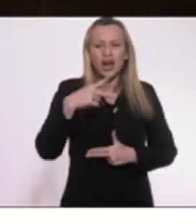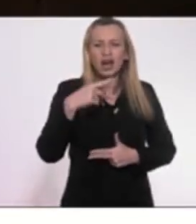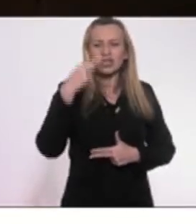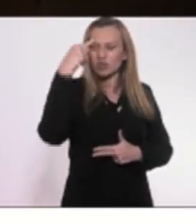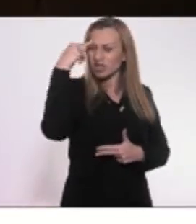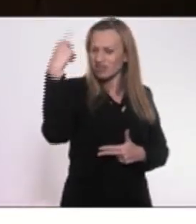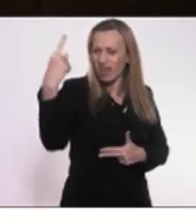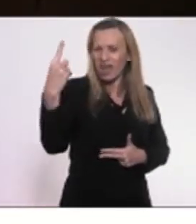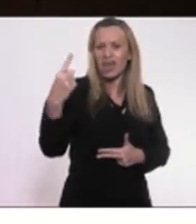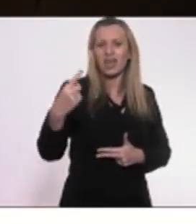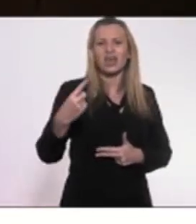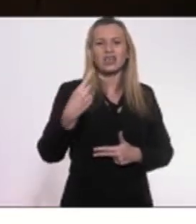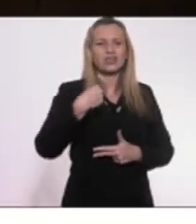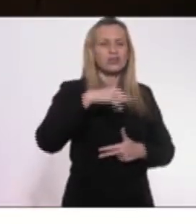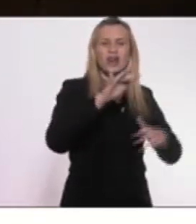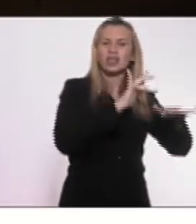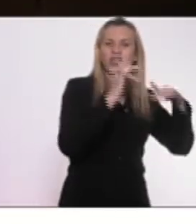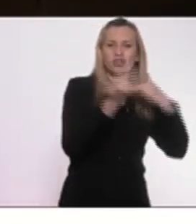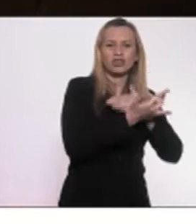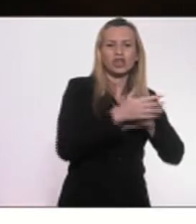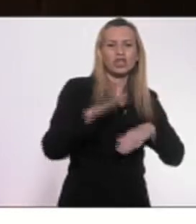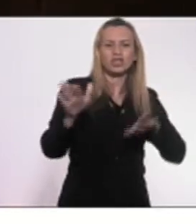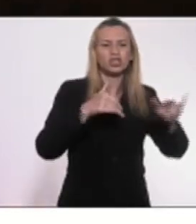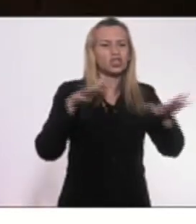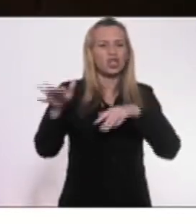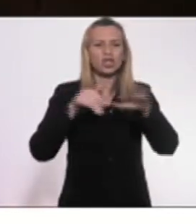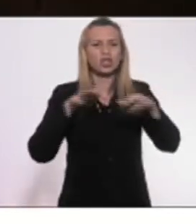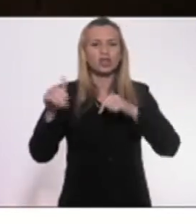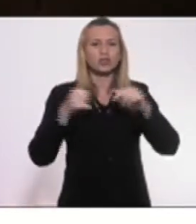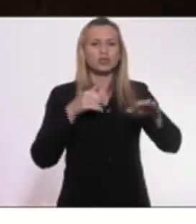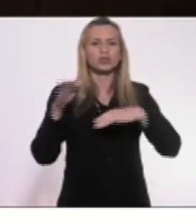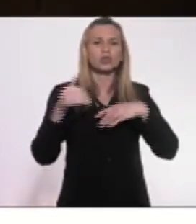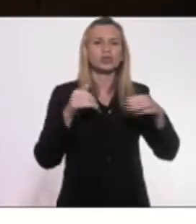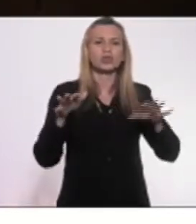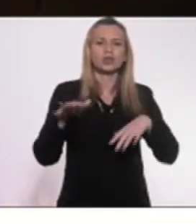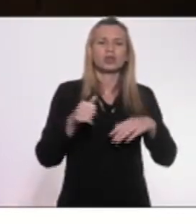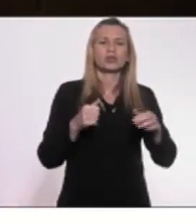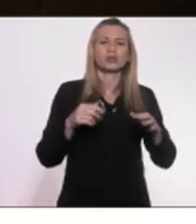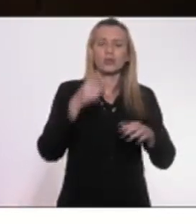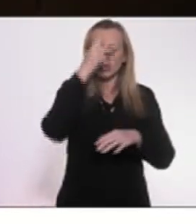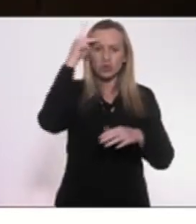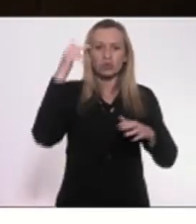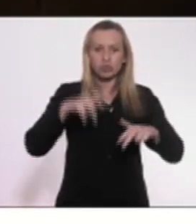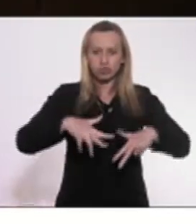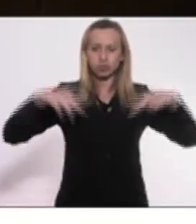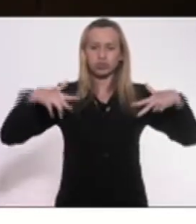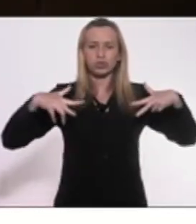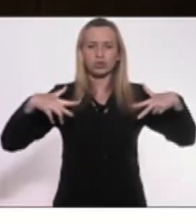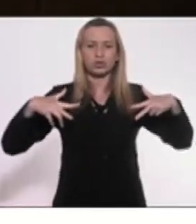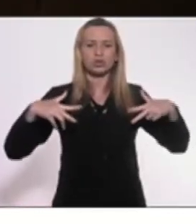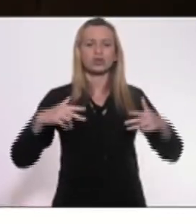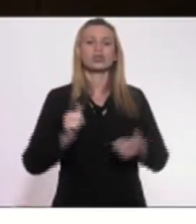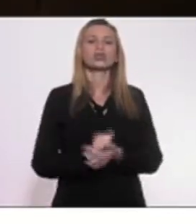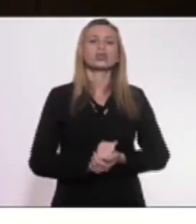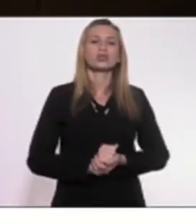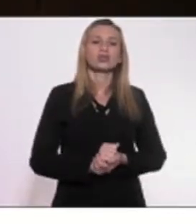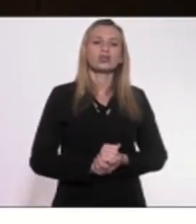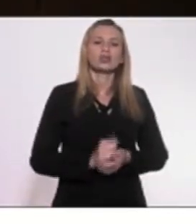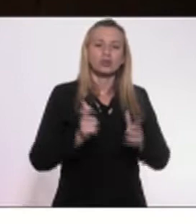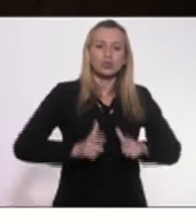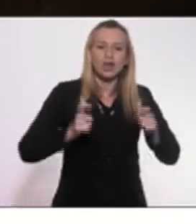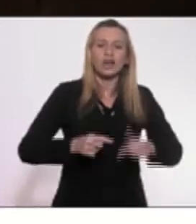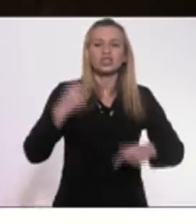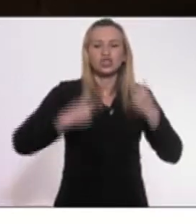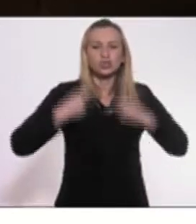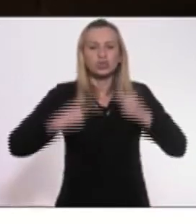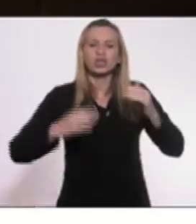redes sociais, convoque a militância, os grupos organizados para ocupar essas galerias, fazer com que esse parlamento seja efetivamente um local de